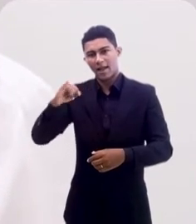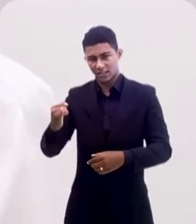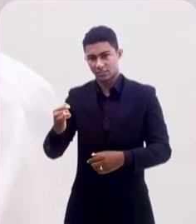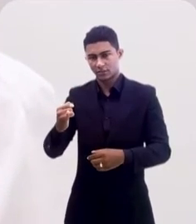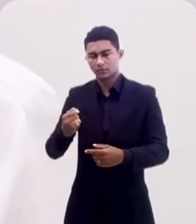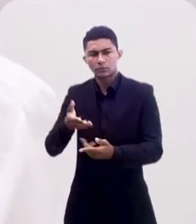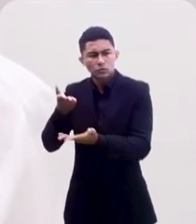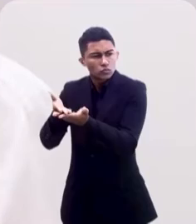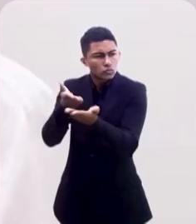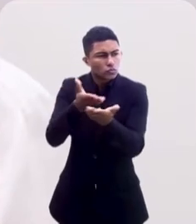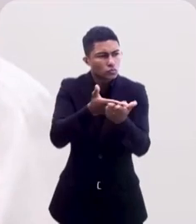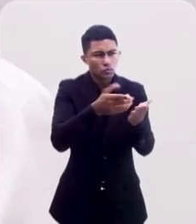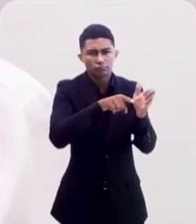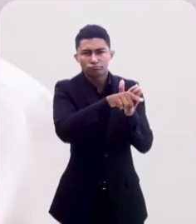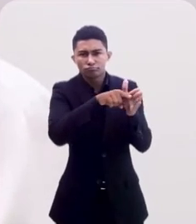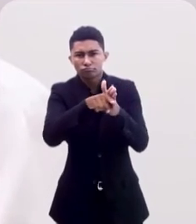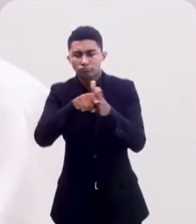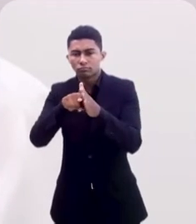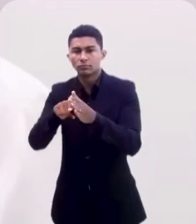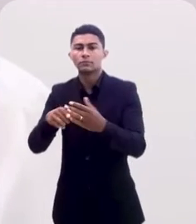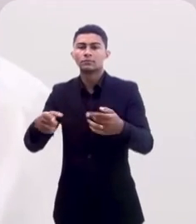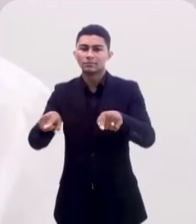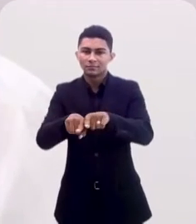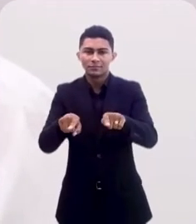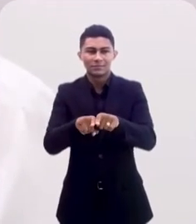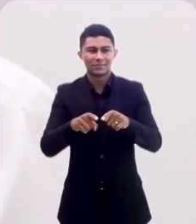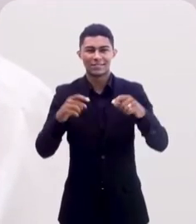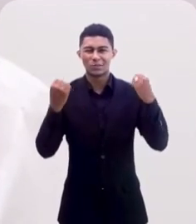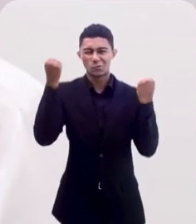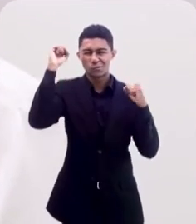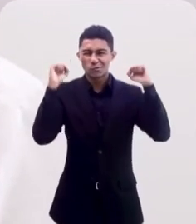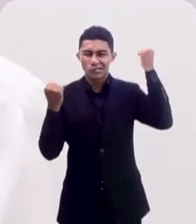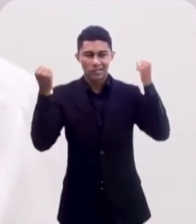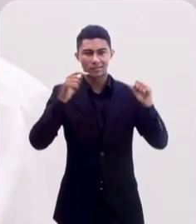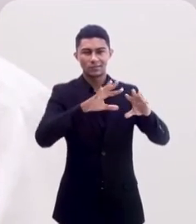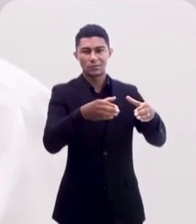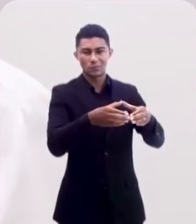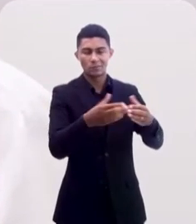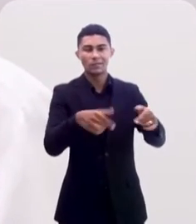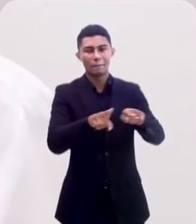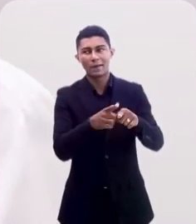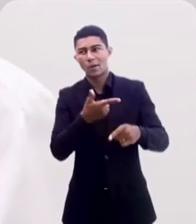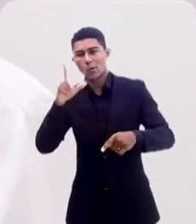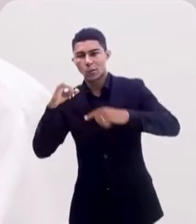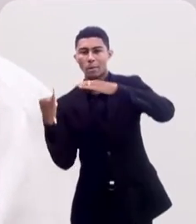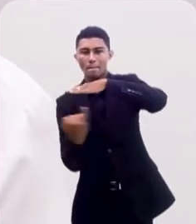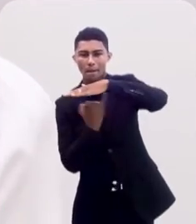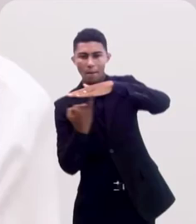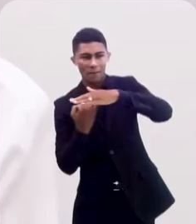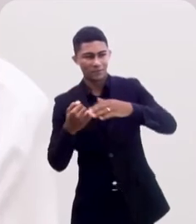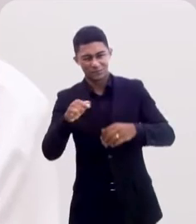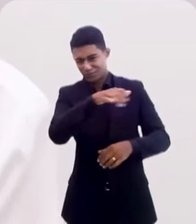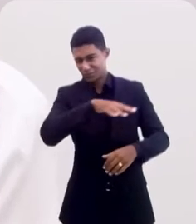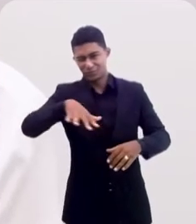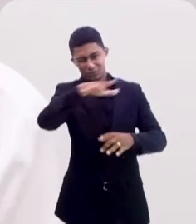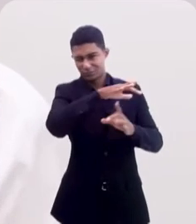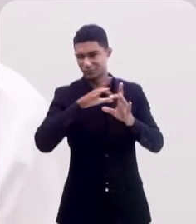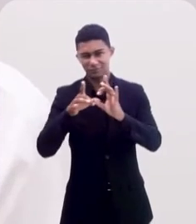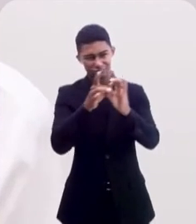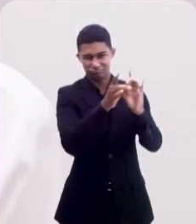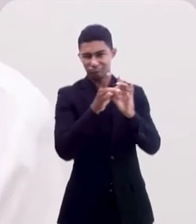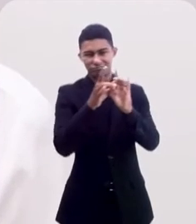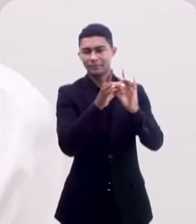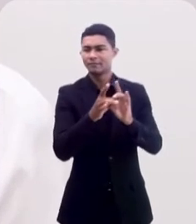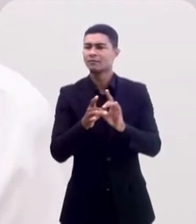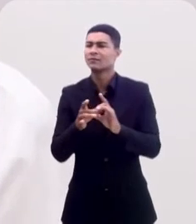nesses estudos, né, e da Federação da Indústria, enfim, de outras entidades que também estão unidas nessas